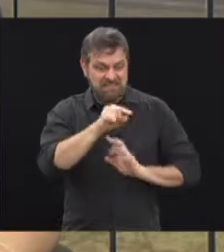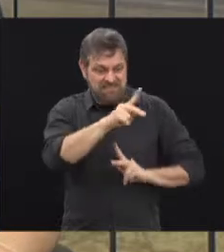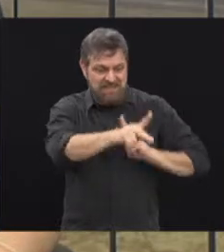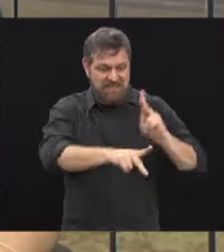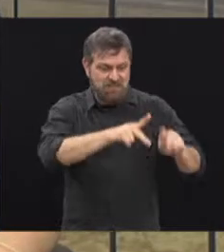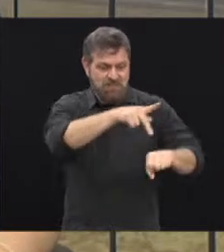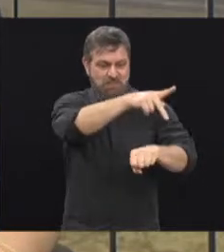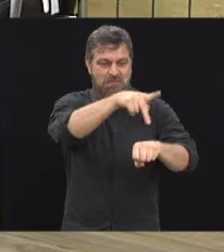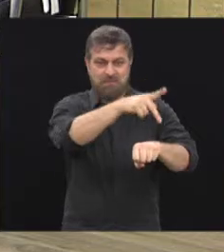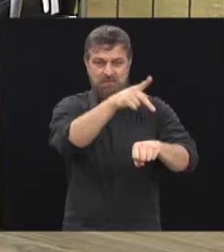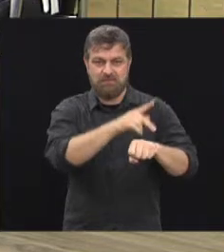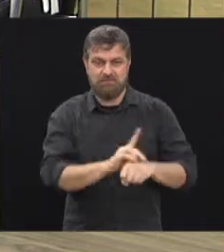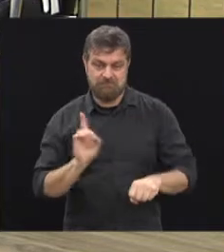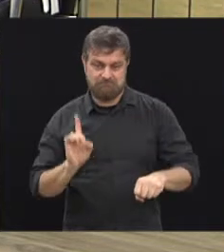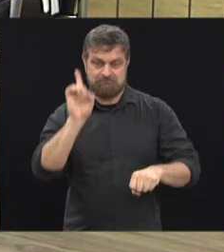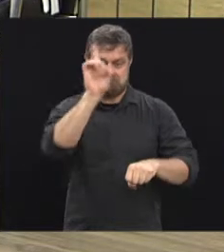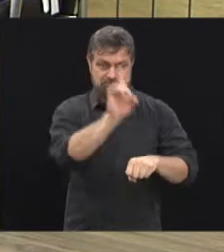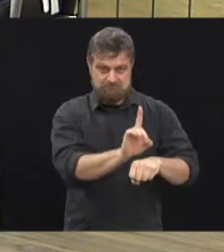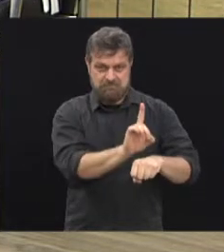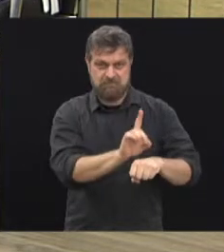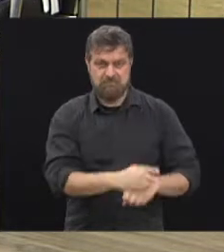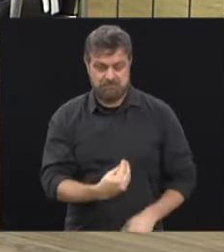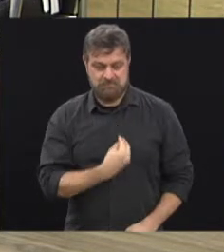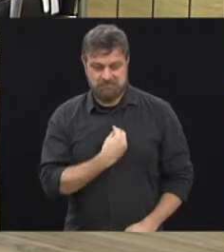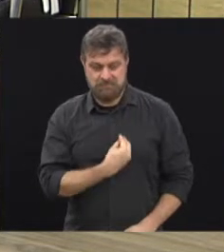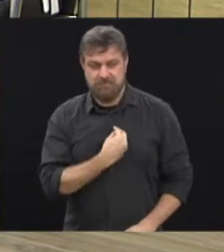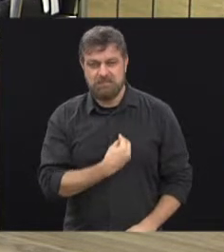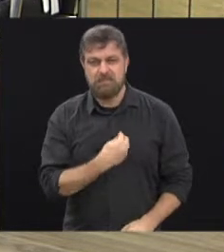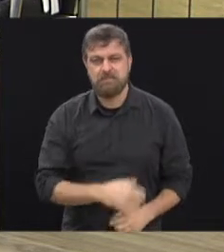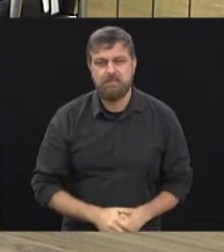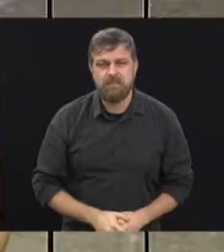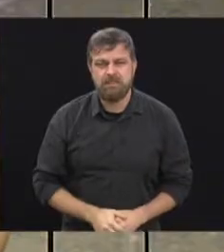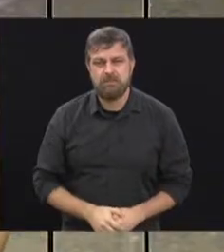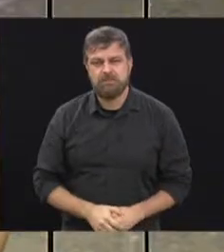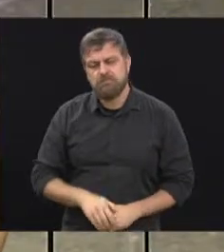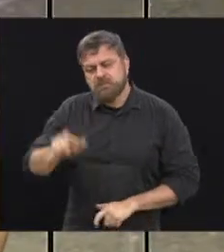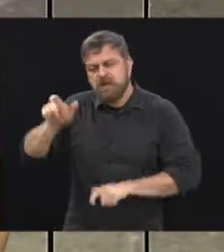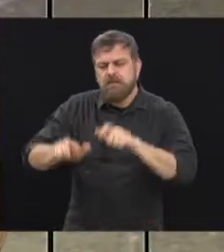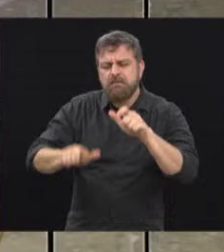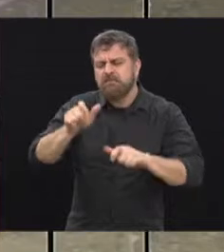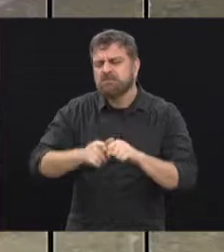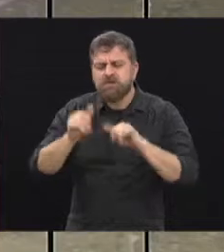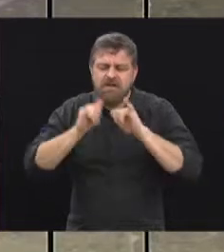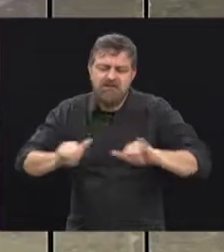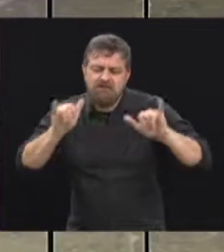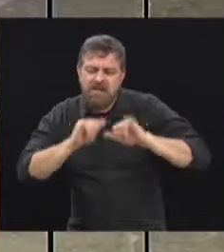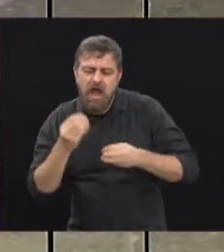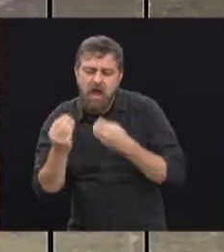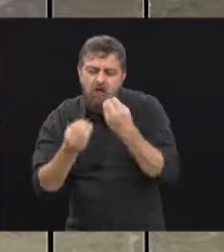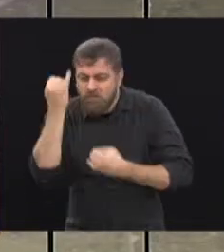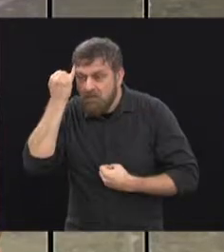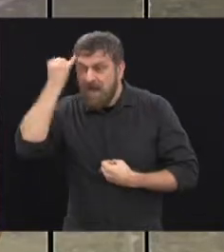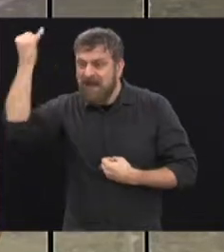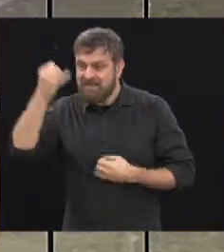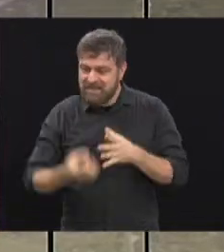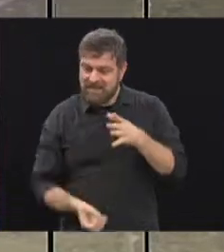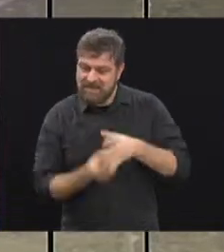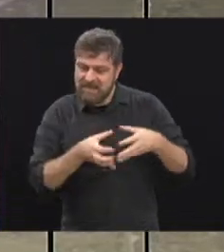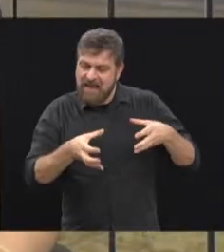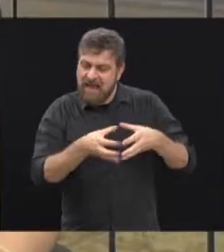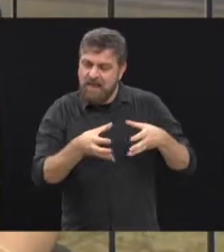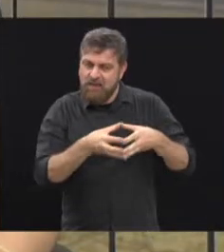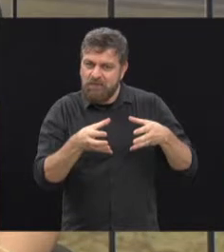estilo daquele país. É muito legal. E contar para o pessoal de casa um pouquinho de onde surgiu a ideia da criação da